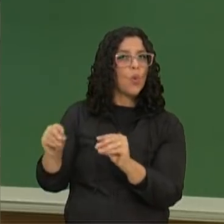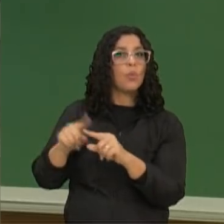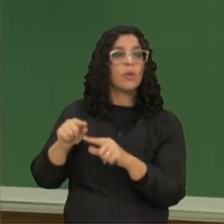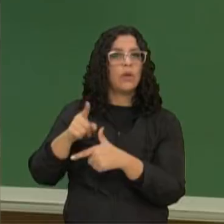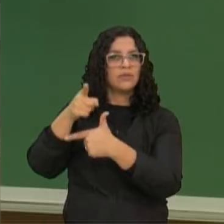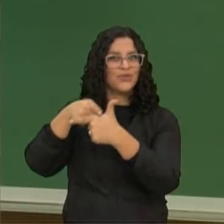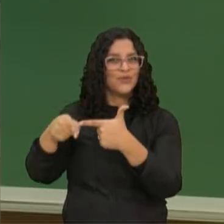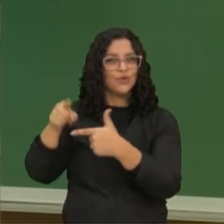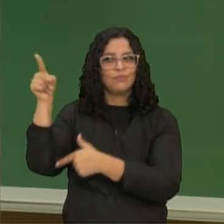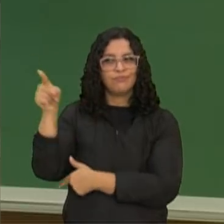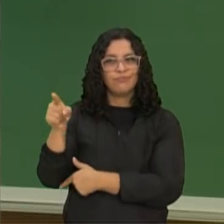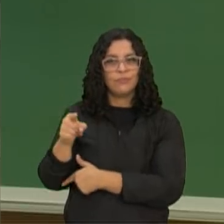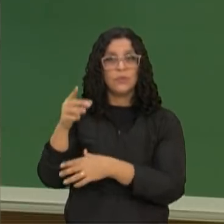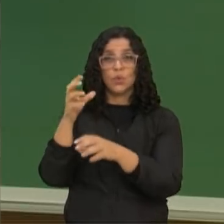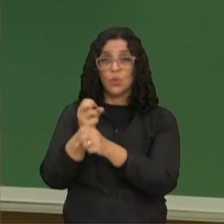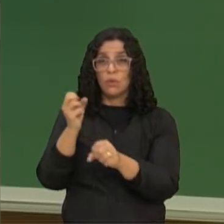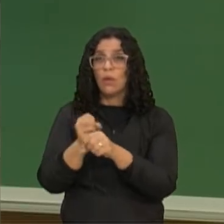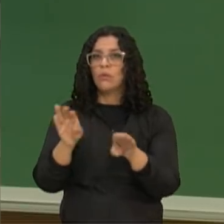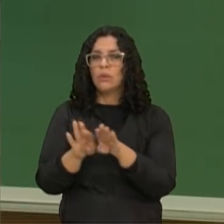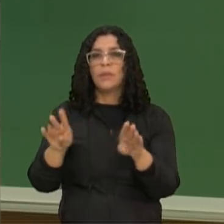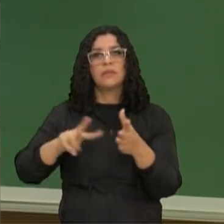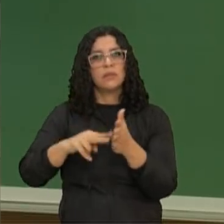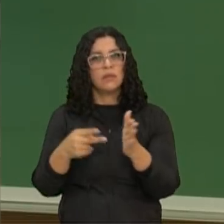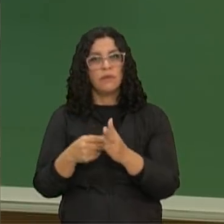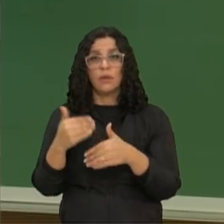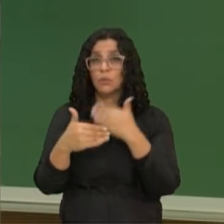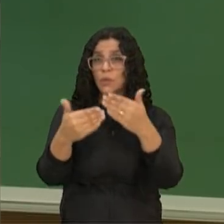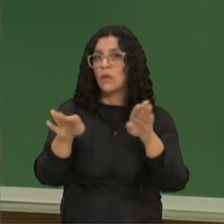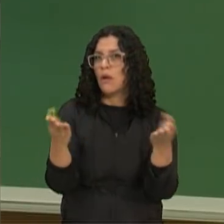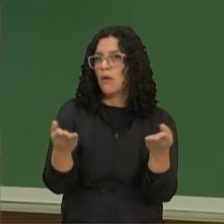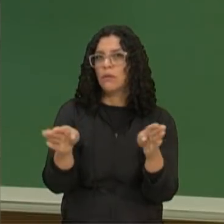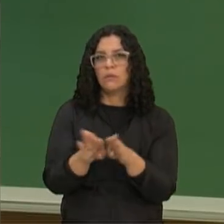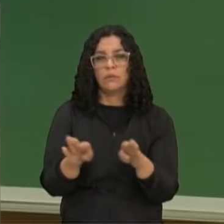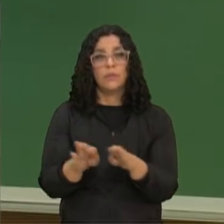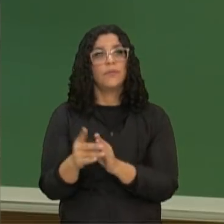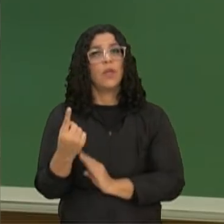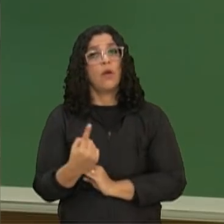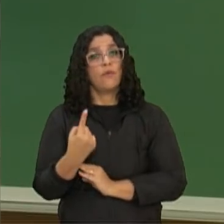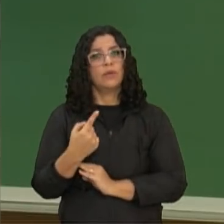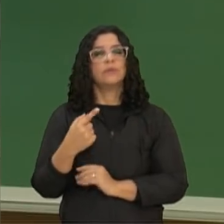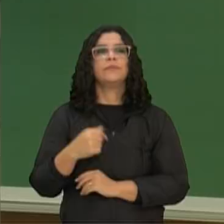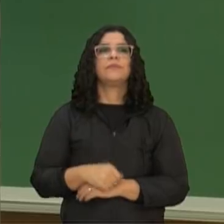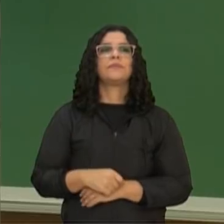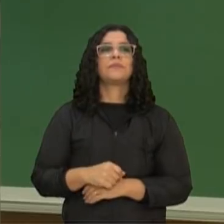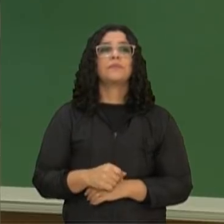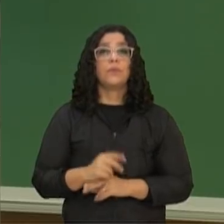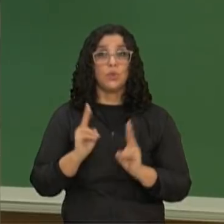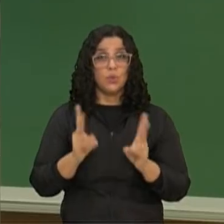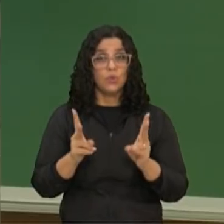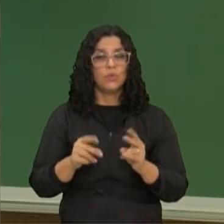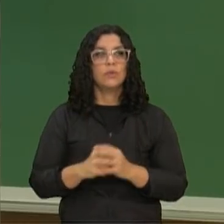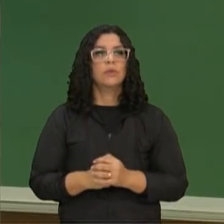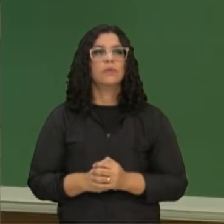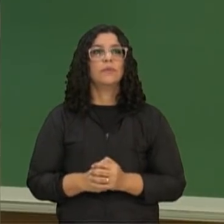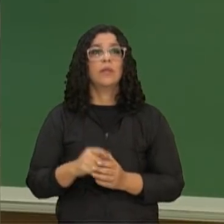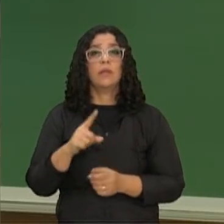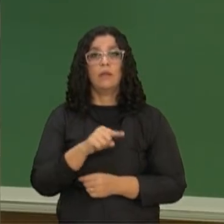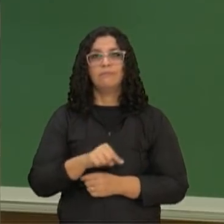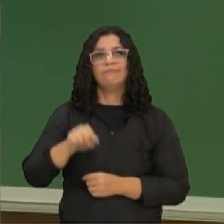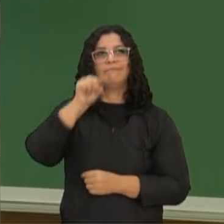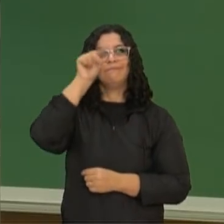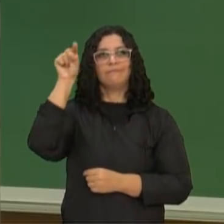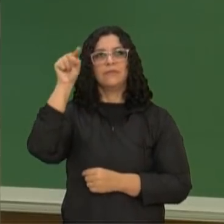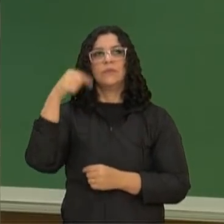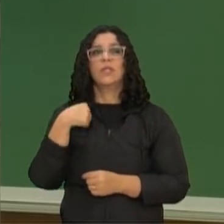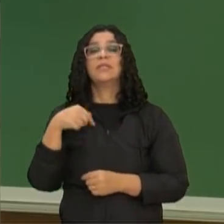ao longo do sistema de cálculo, ela foi eliminada ao longo do processo, certo? Evoluindo no nosso sistema ali, temos então o índice de refração do meio